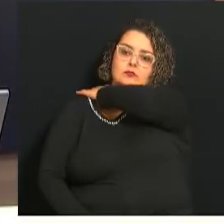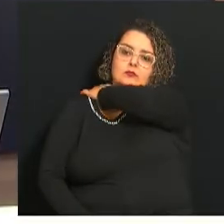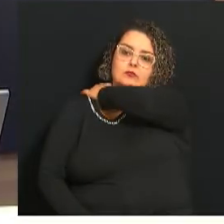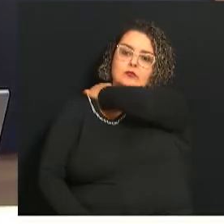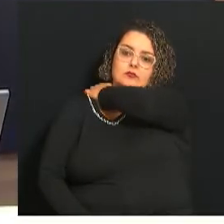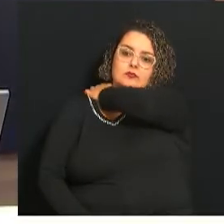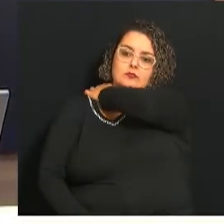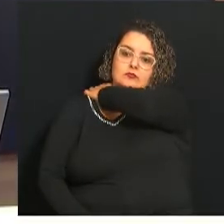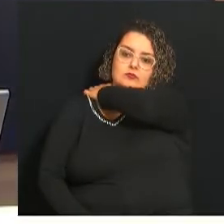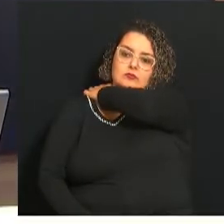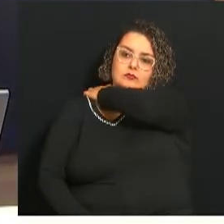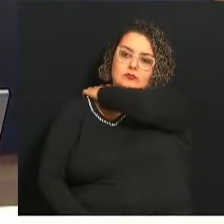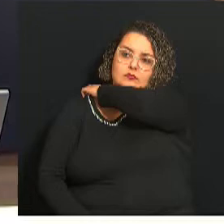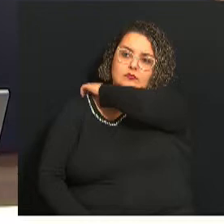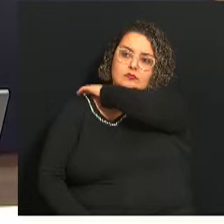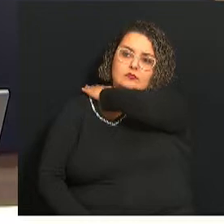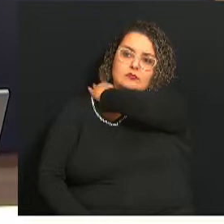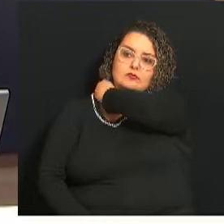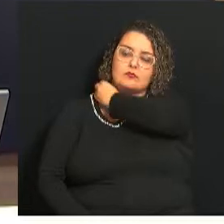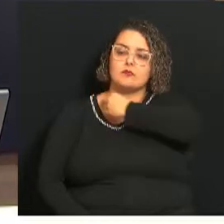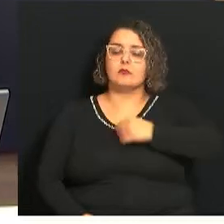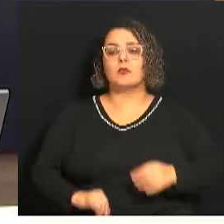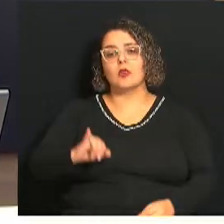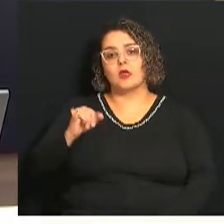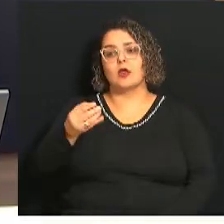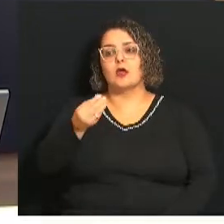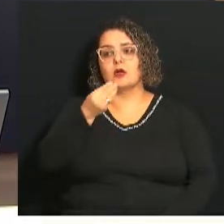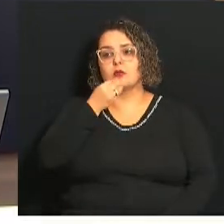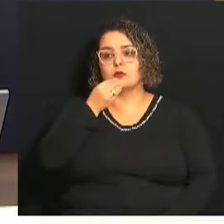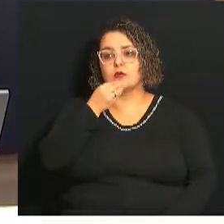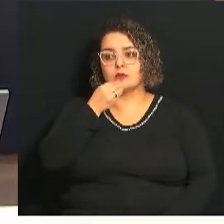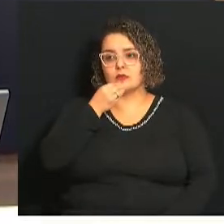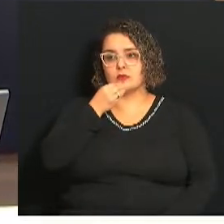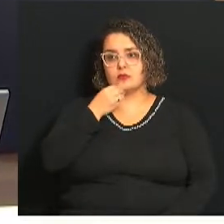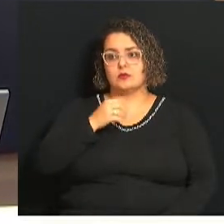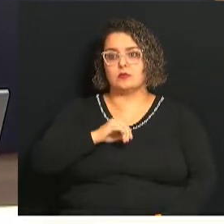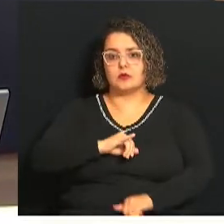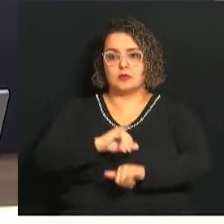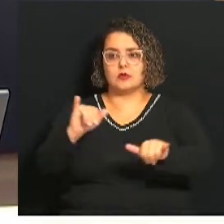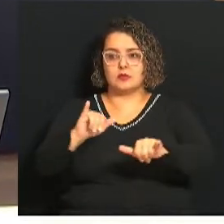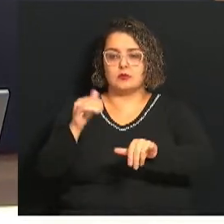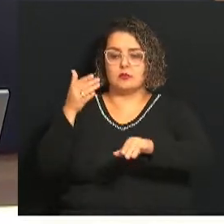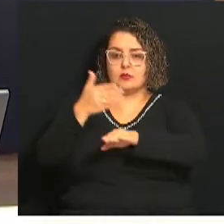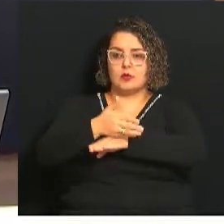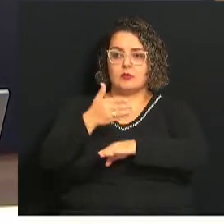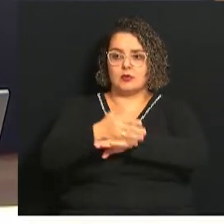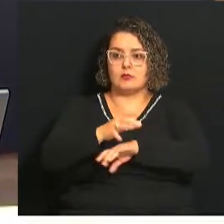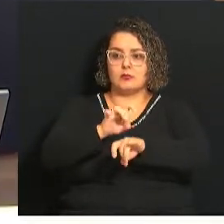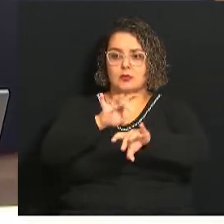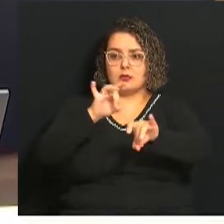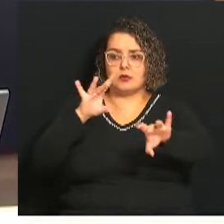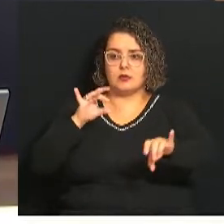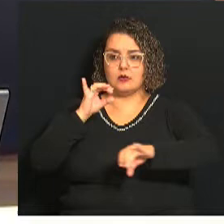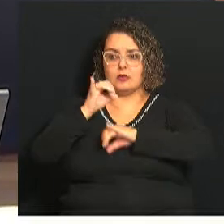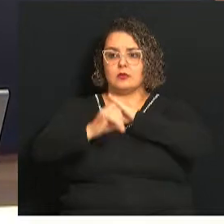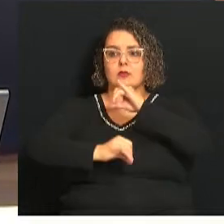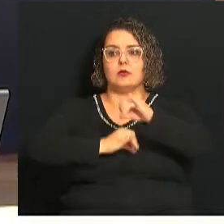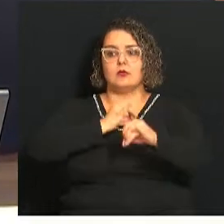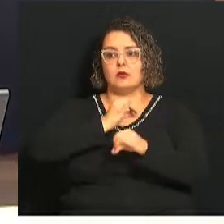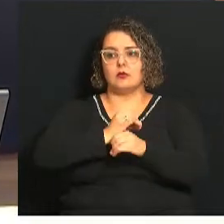Ernesto, eu quero aproveitar para anunciar que está acompanhando, participando remotamente desta reunião,